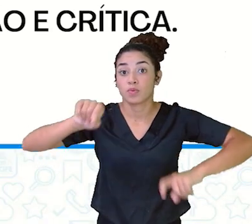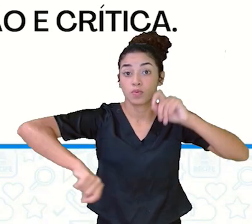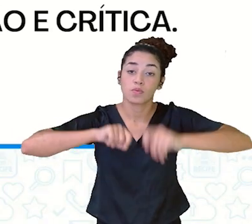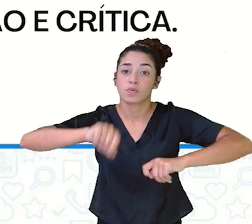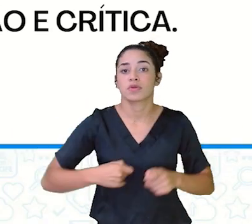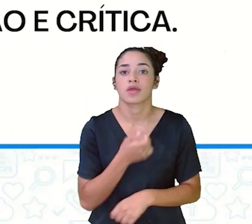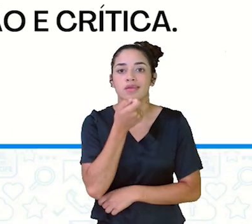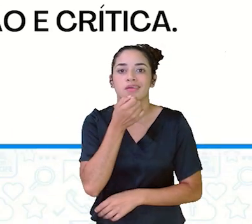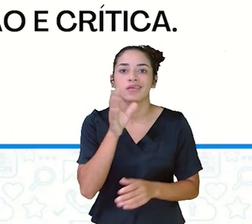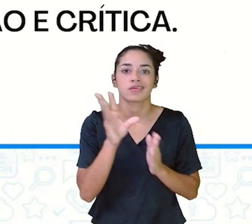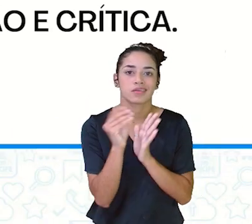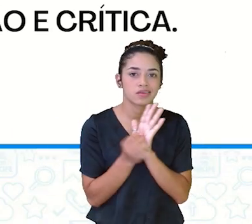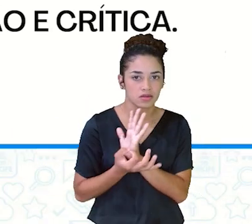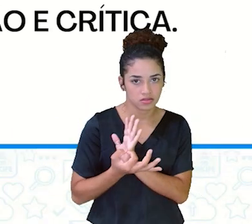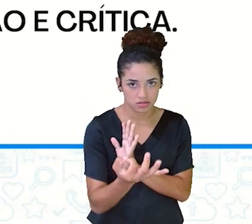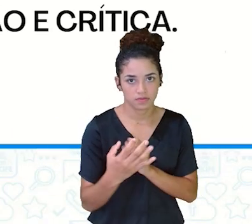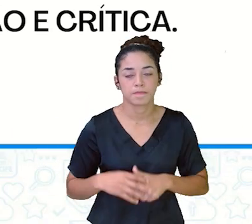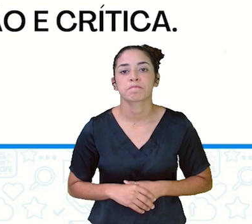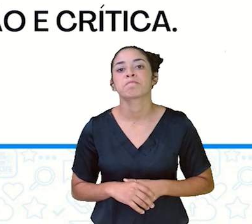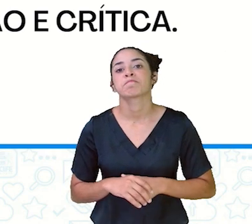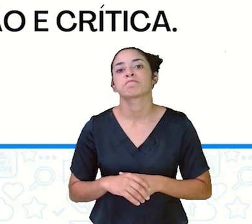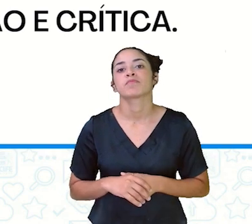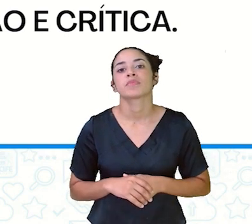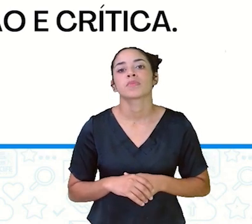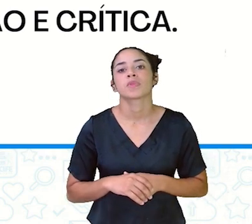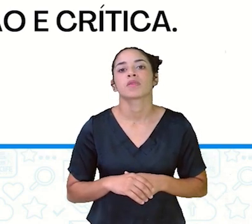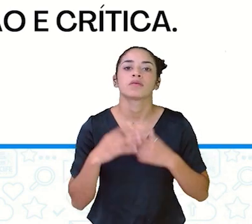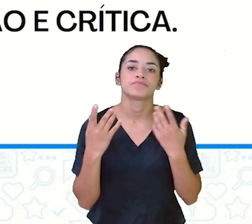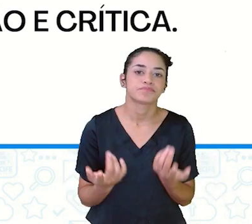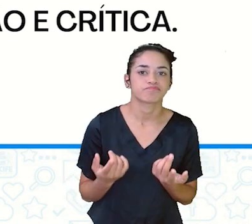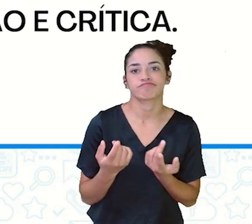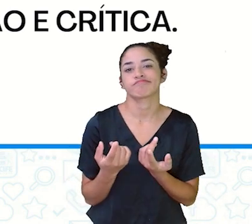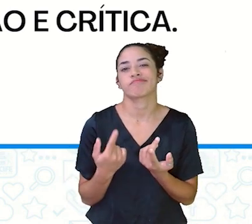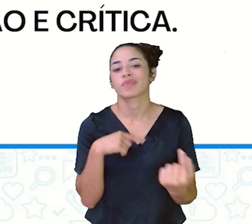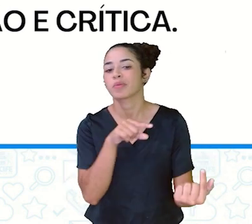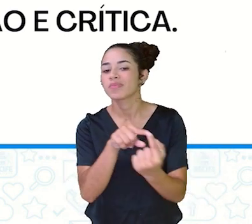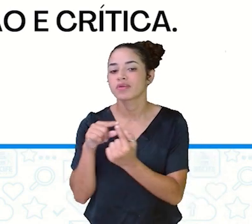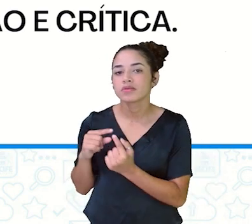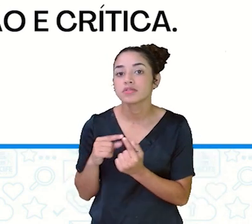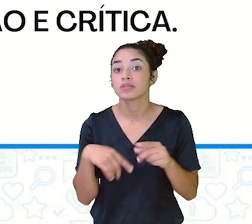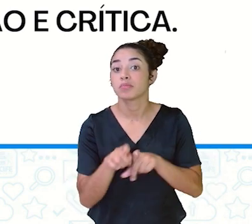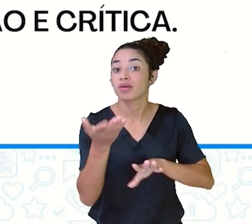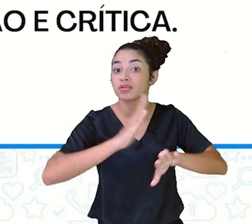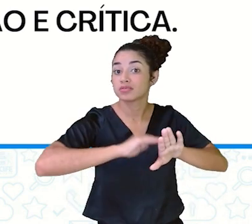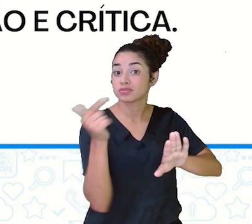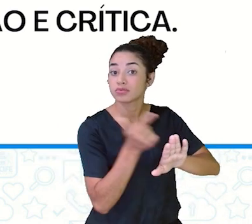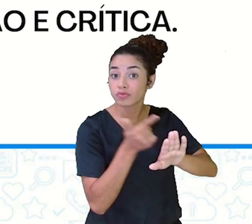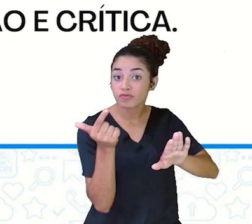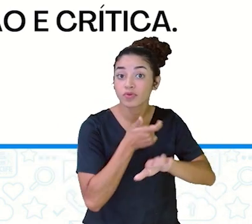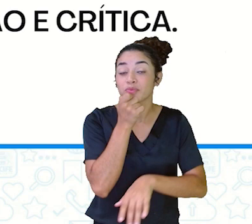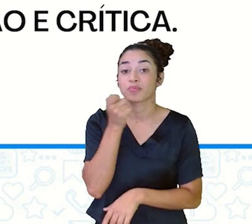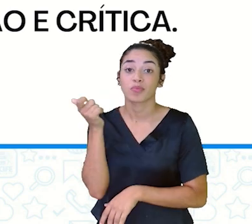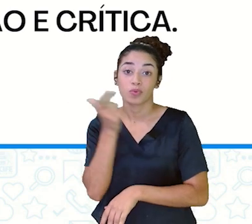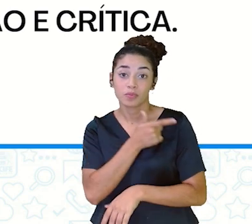uma crítica, como eu estava falando ali, do dia a dia, para identificação, o sarcasmo, aí, o humor,